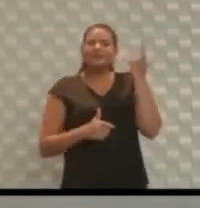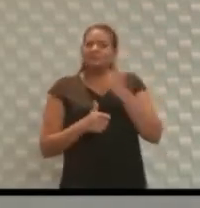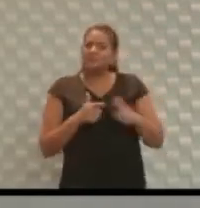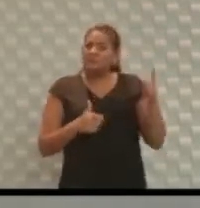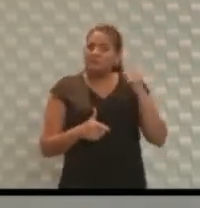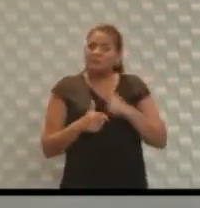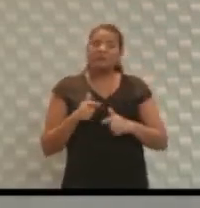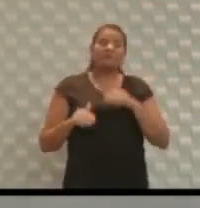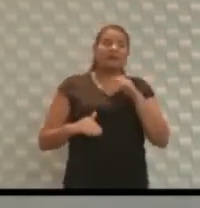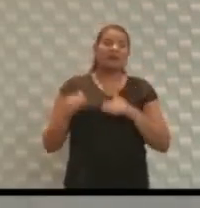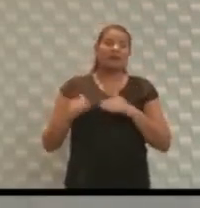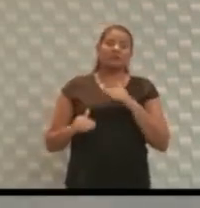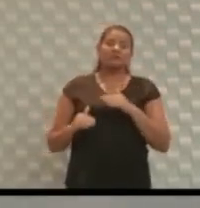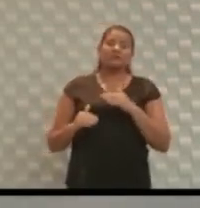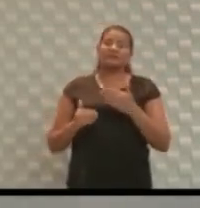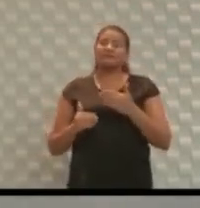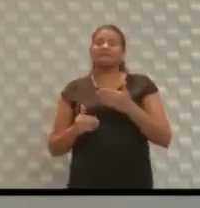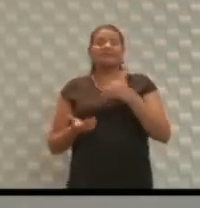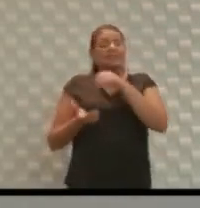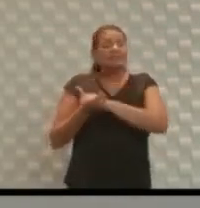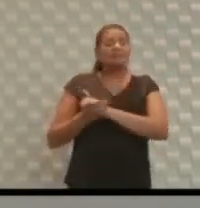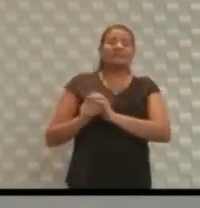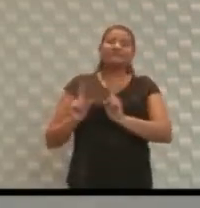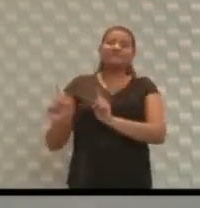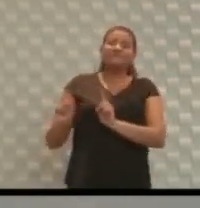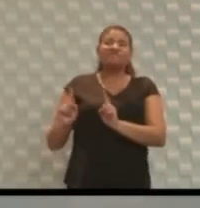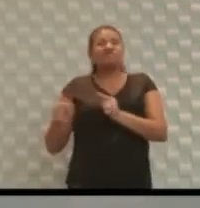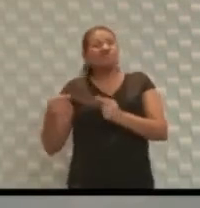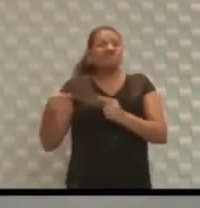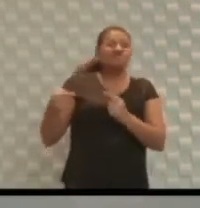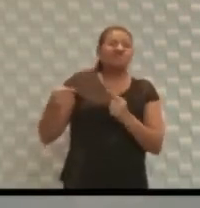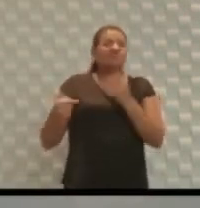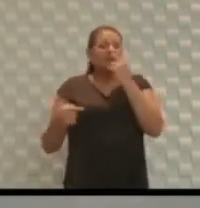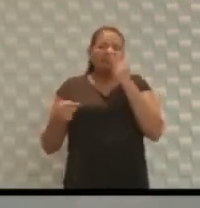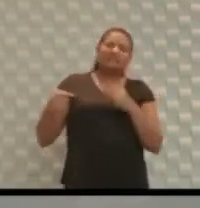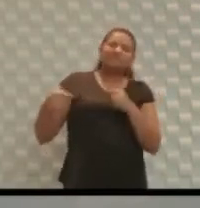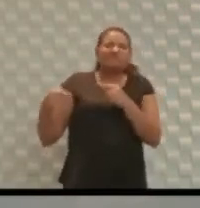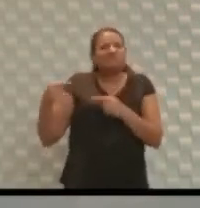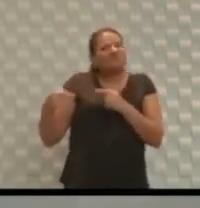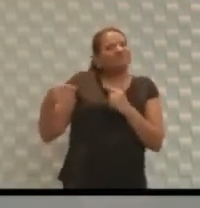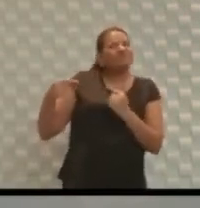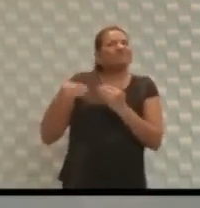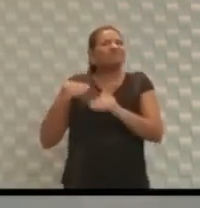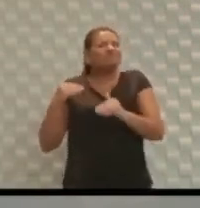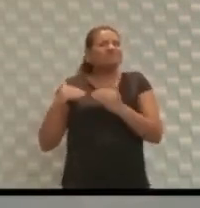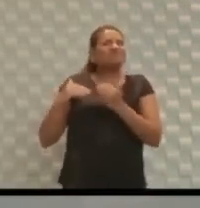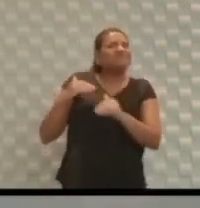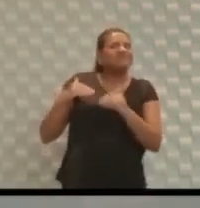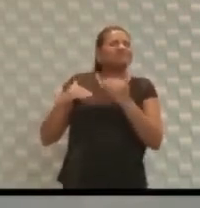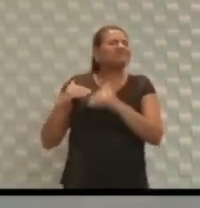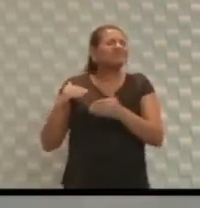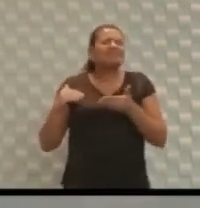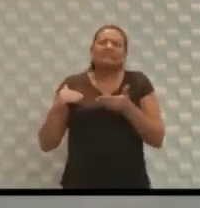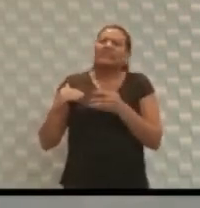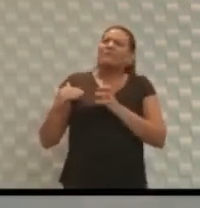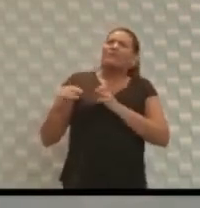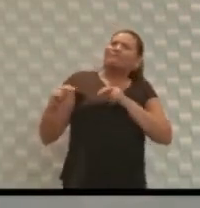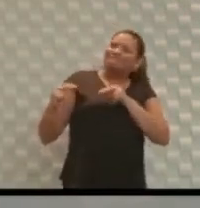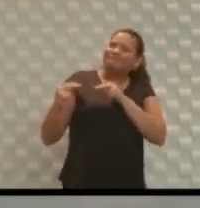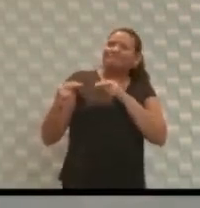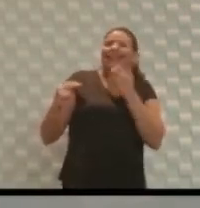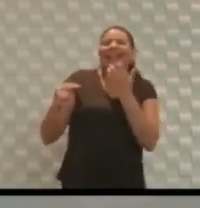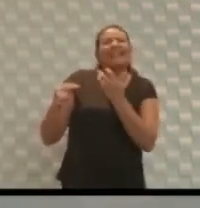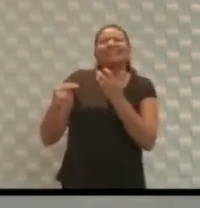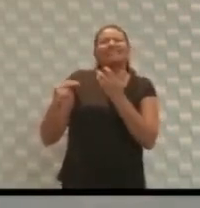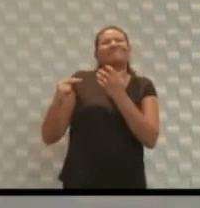insatisfação, se o amor não está fluindo, busque a fonte do amor que é Deus. Busque em Deus, busque em oração,